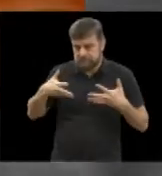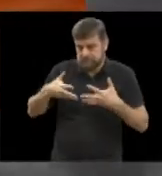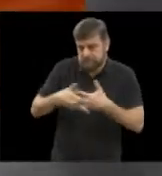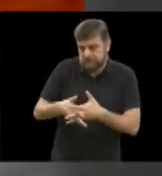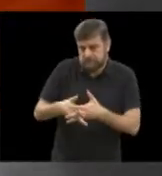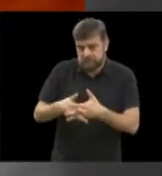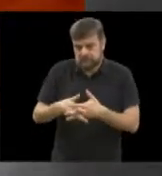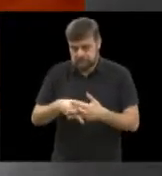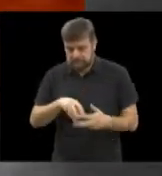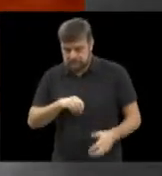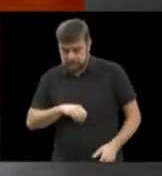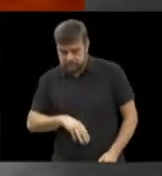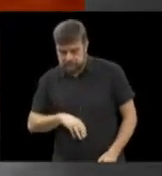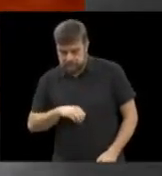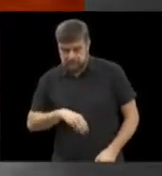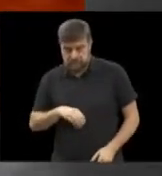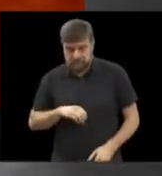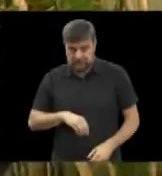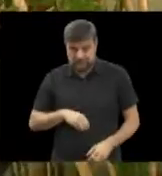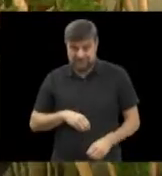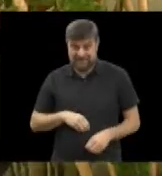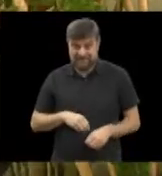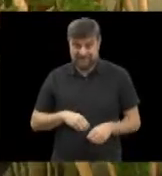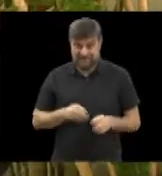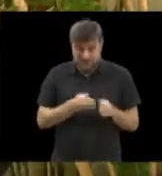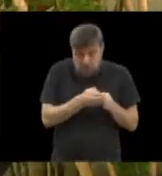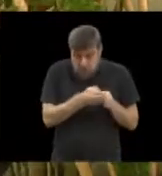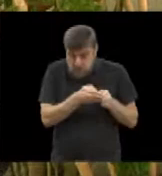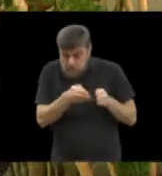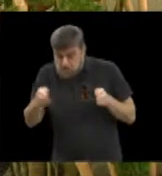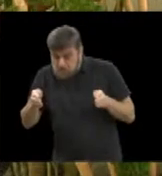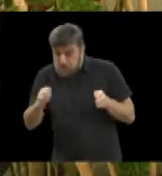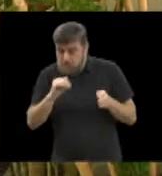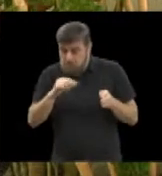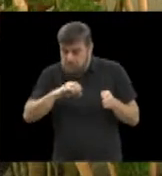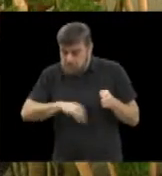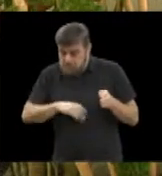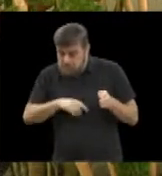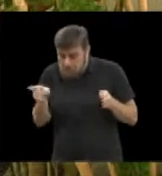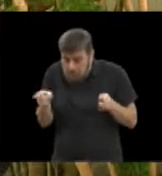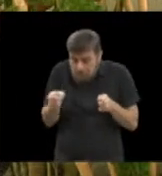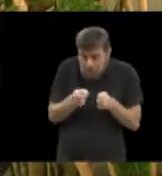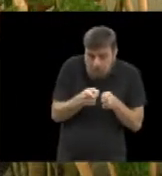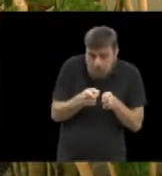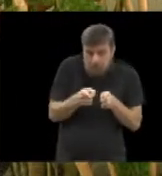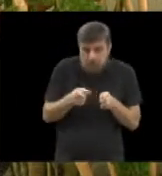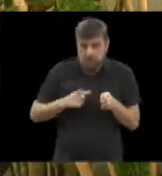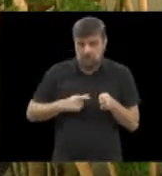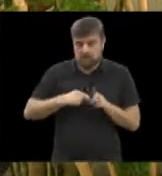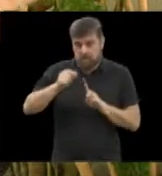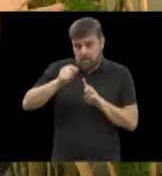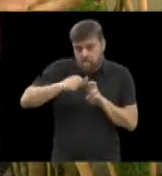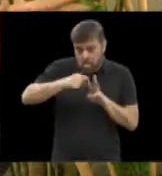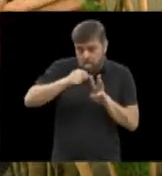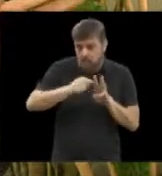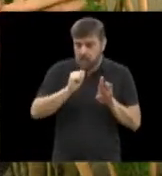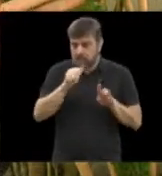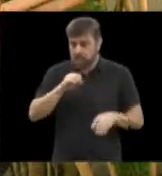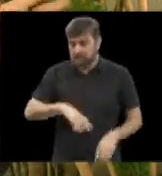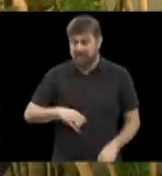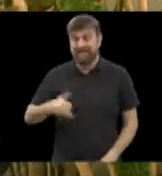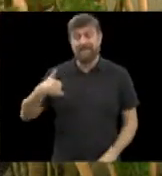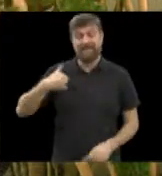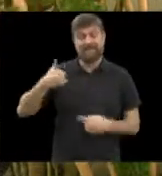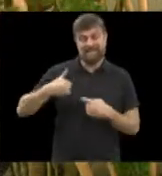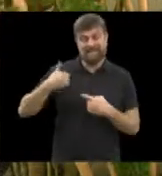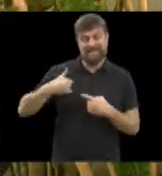tem muito muco, que é aquele muco que aparece no meio do ciclo, ou o ciclo é curto. Nisso a gente já está sabendo a idade dela.